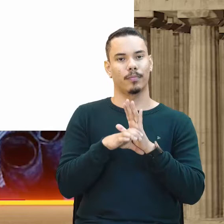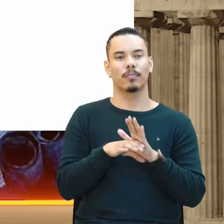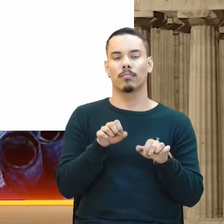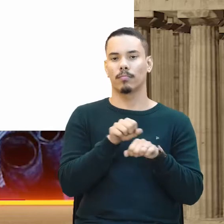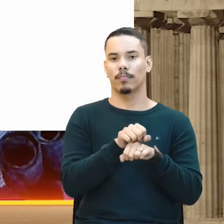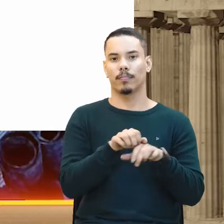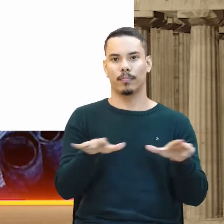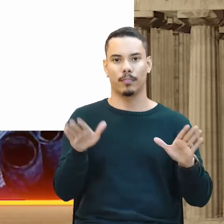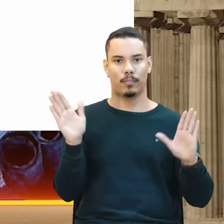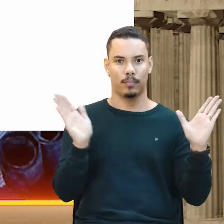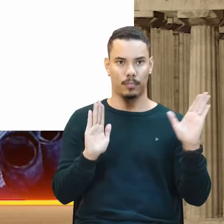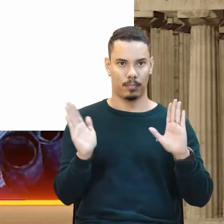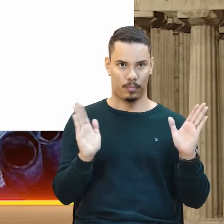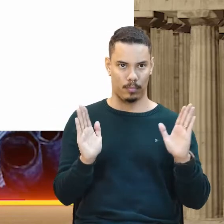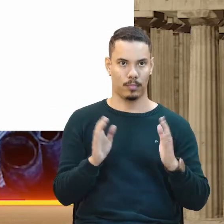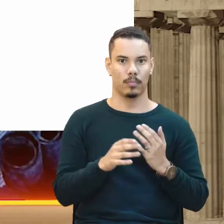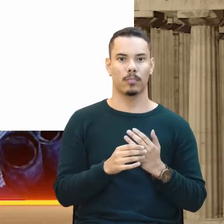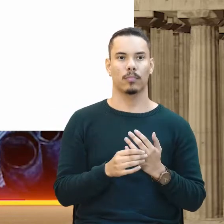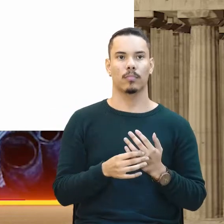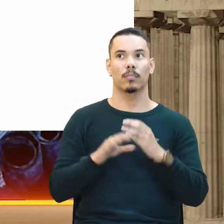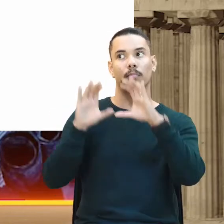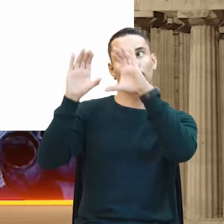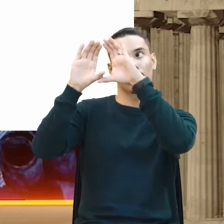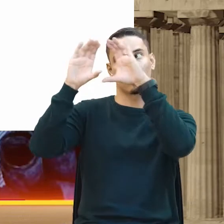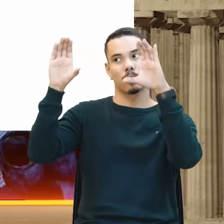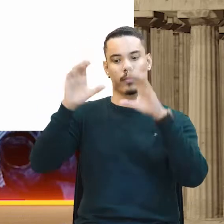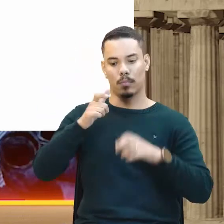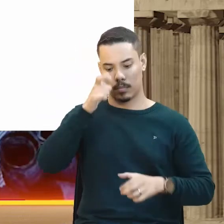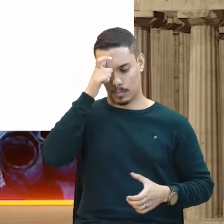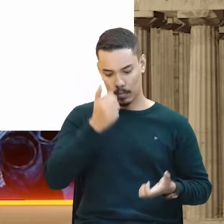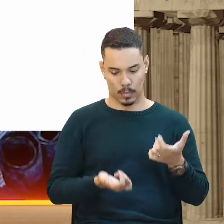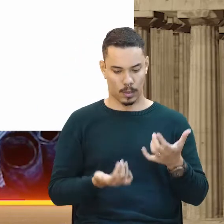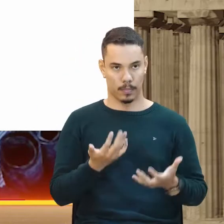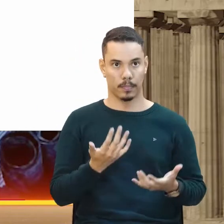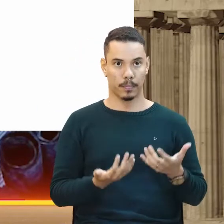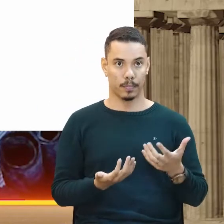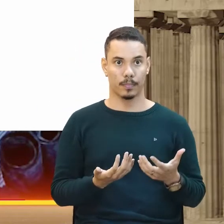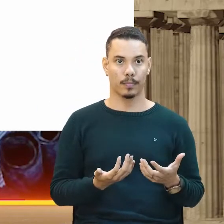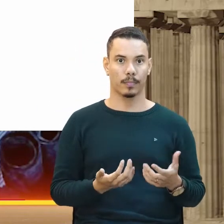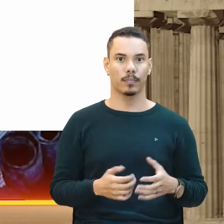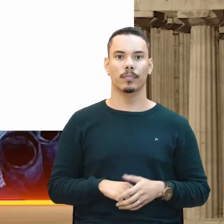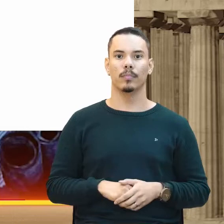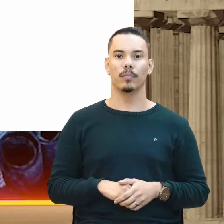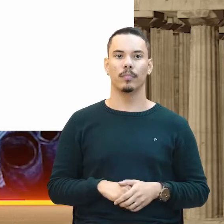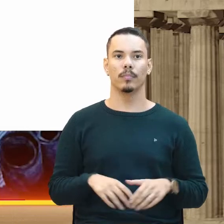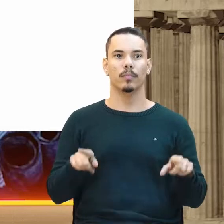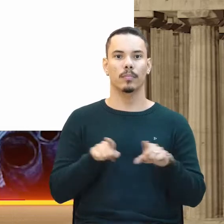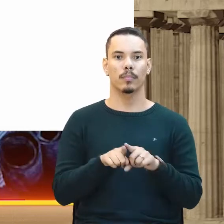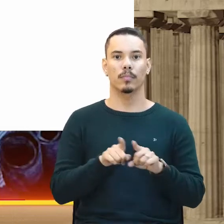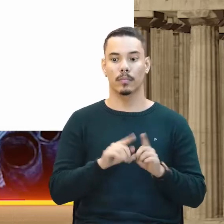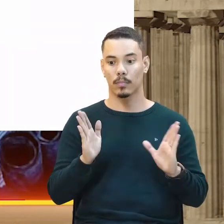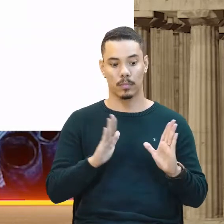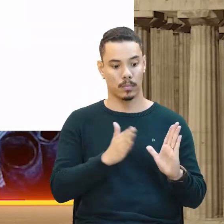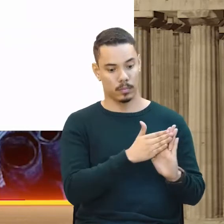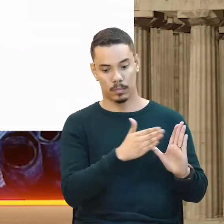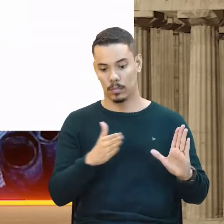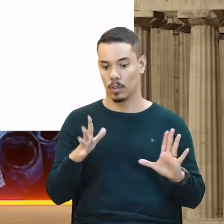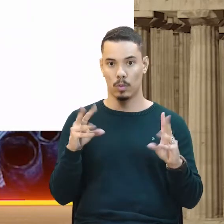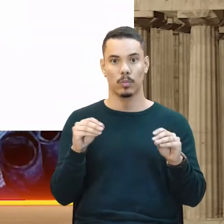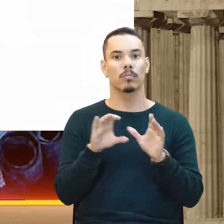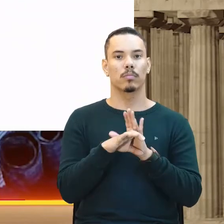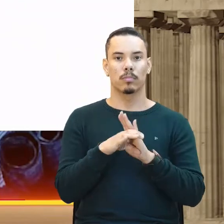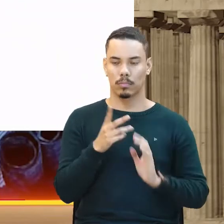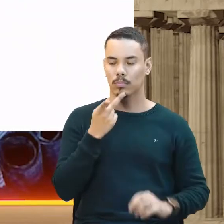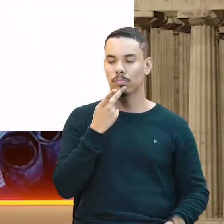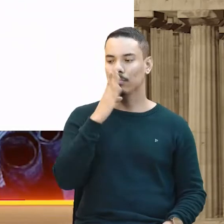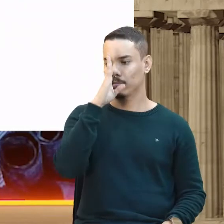naquela época, os céus e o inferno. Céus, inferno e purgatório. Então, todos esses conceitos eram